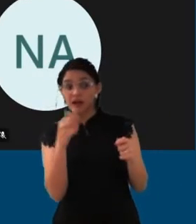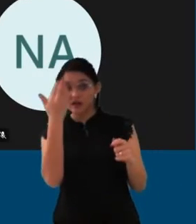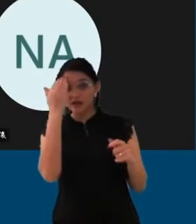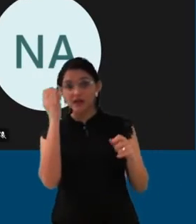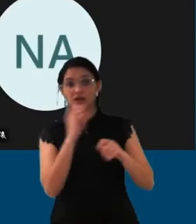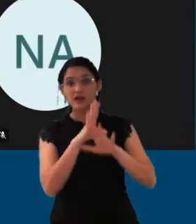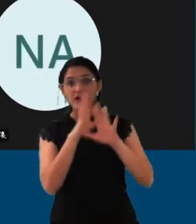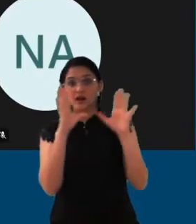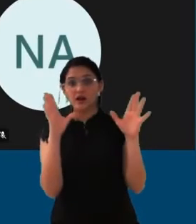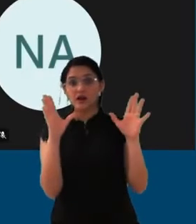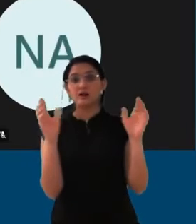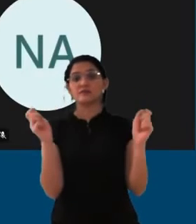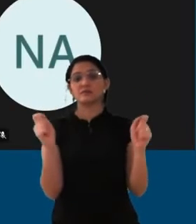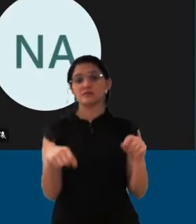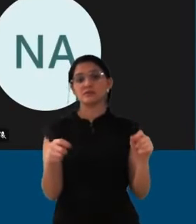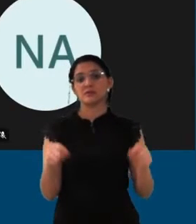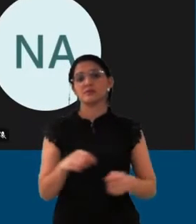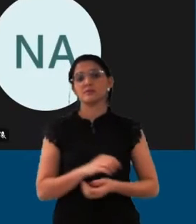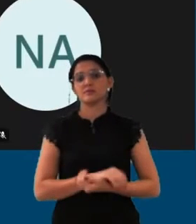e...